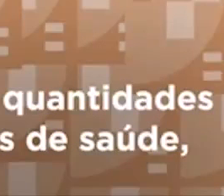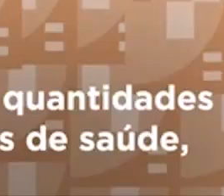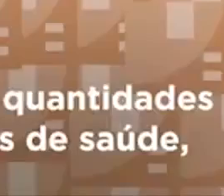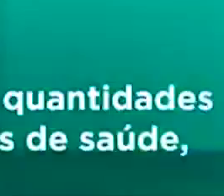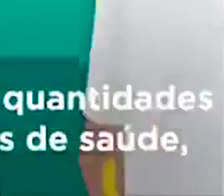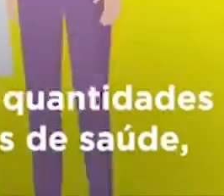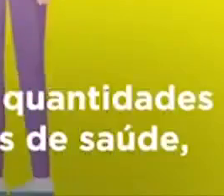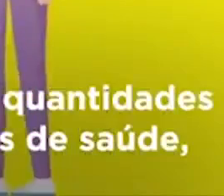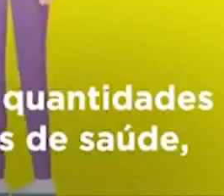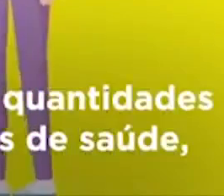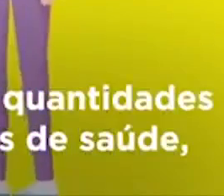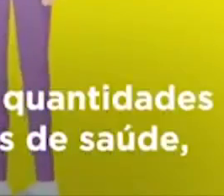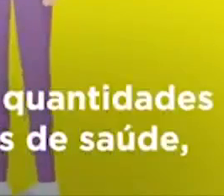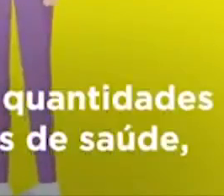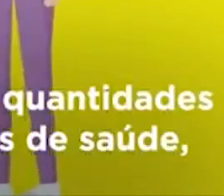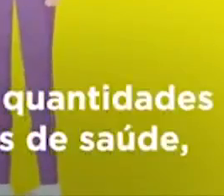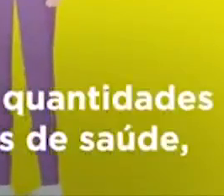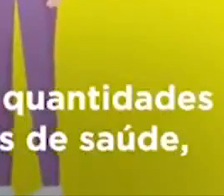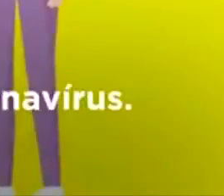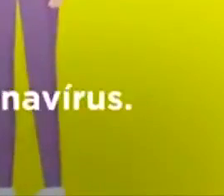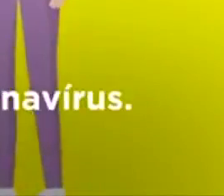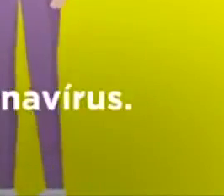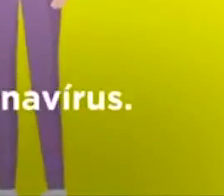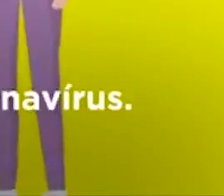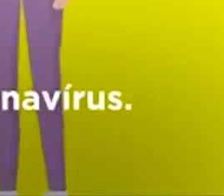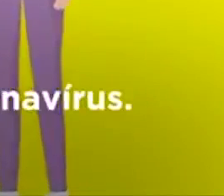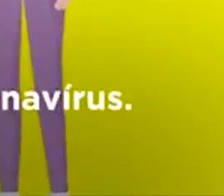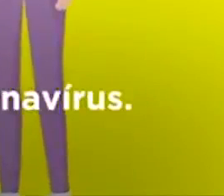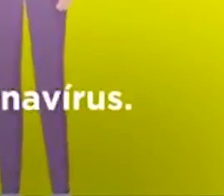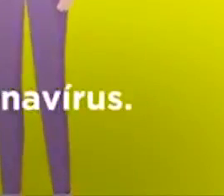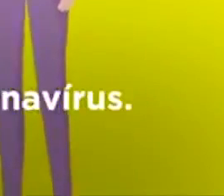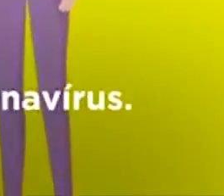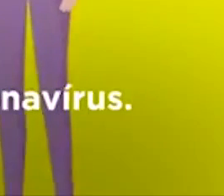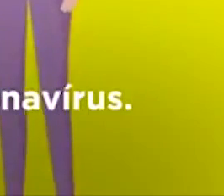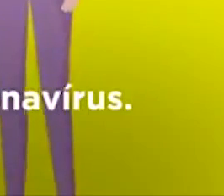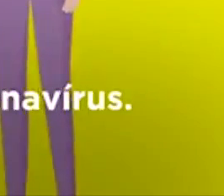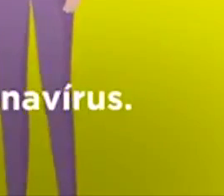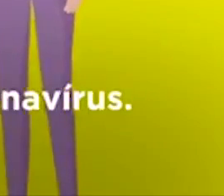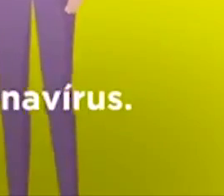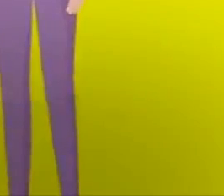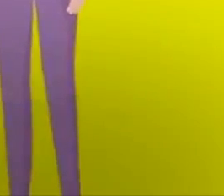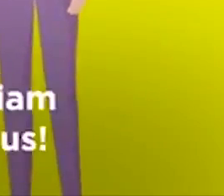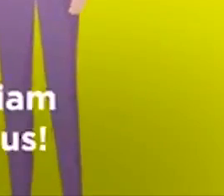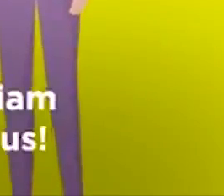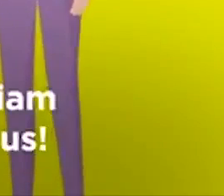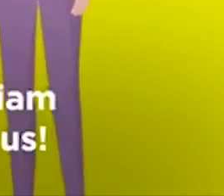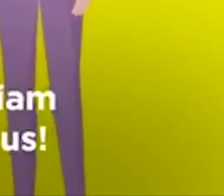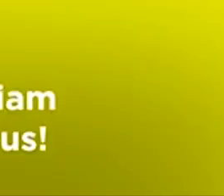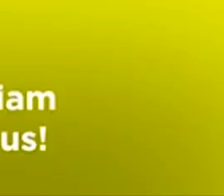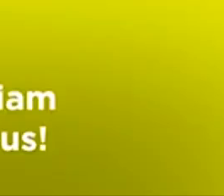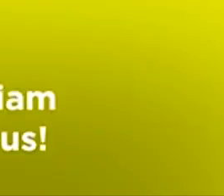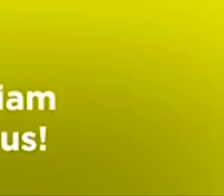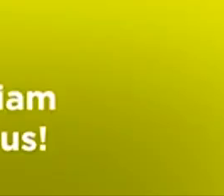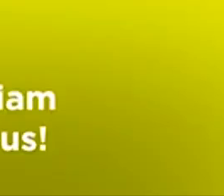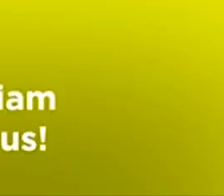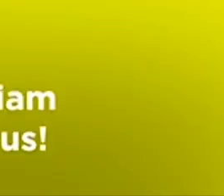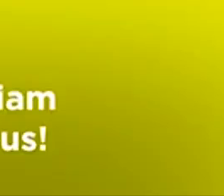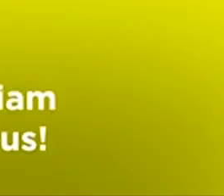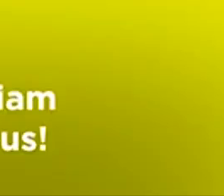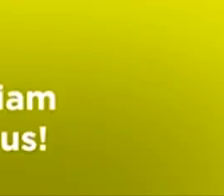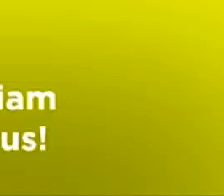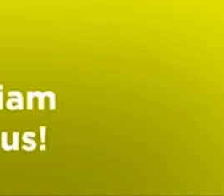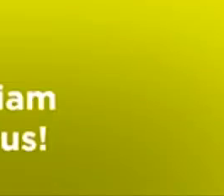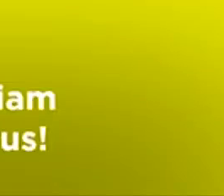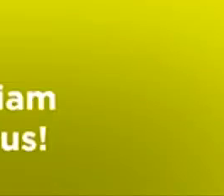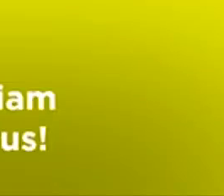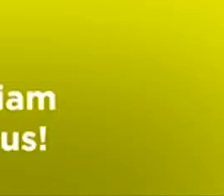máscaras descartáveis para os profissionais de saúde, porque eles cuidam dos doentes com coronavírus. Mas não são só as descartáveis que criam